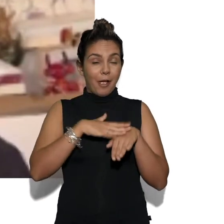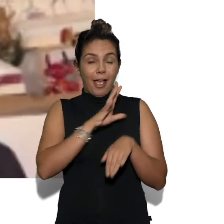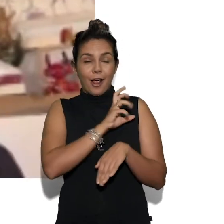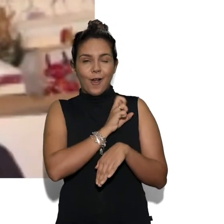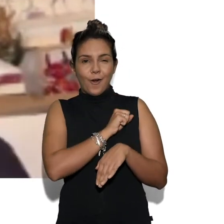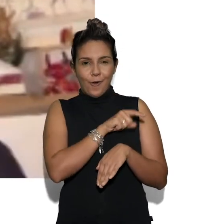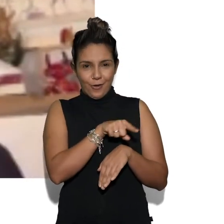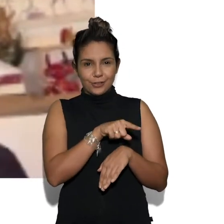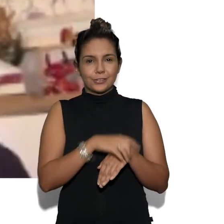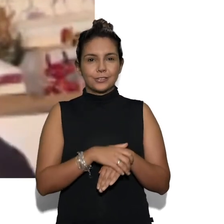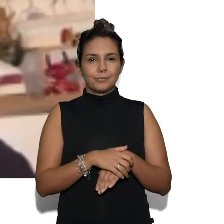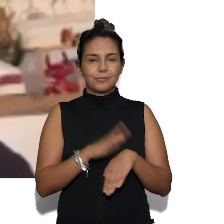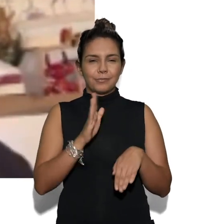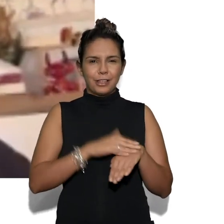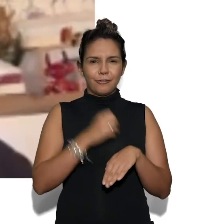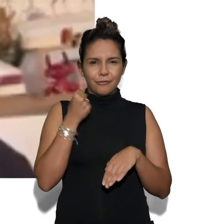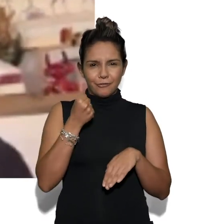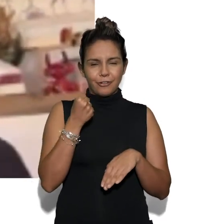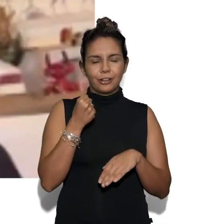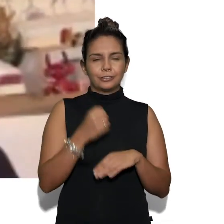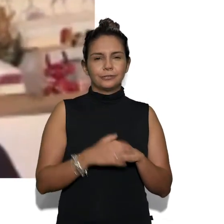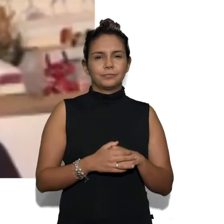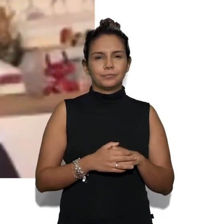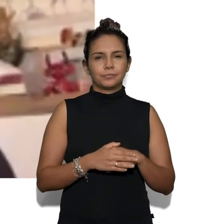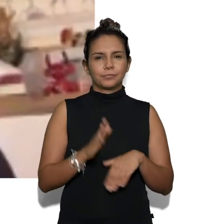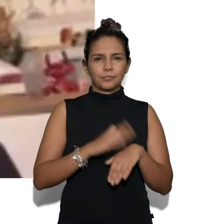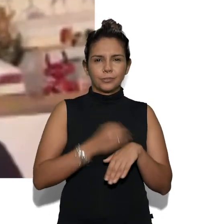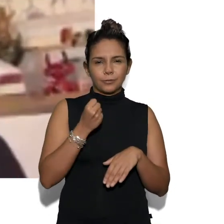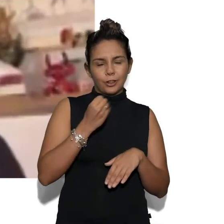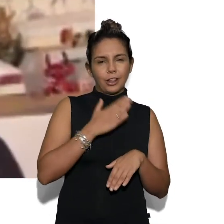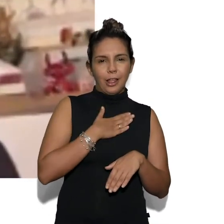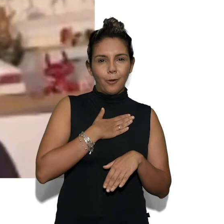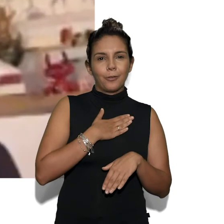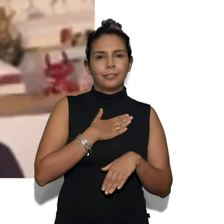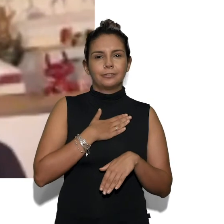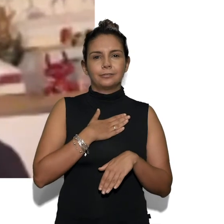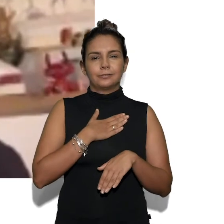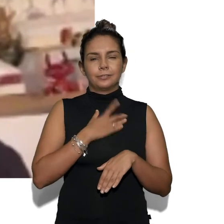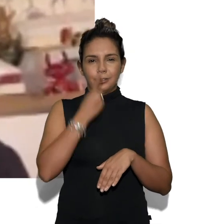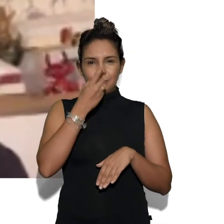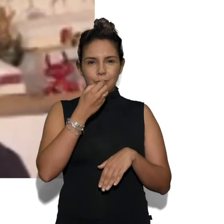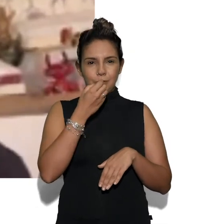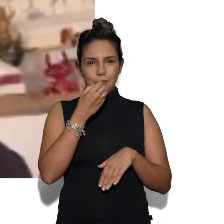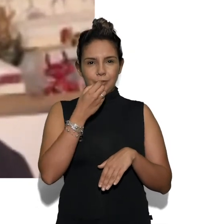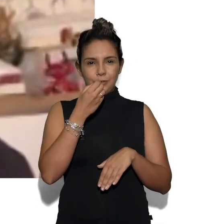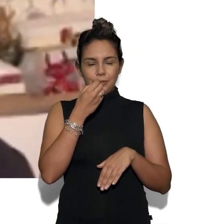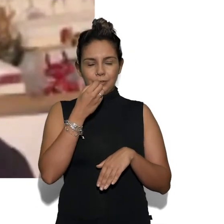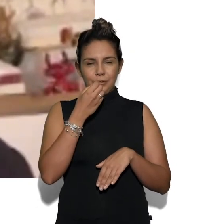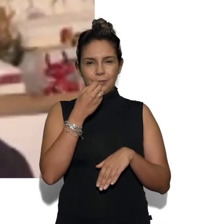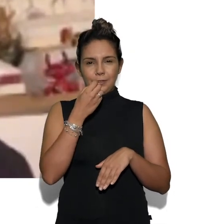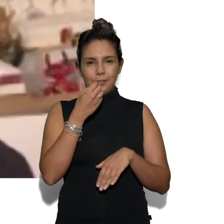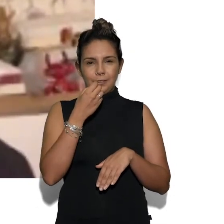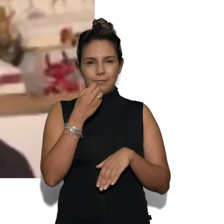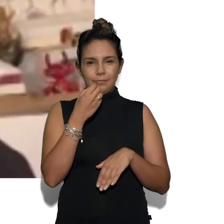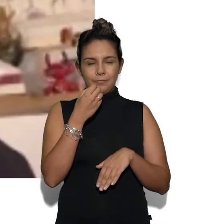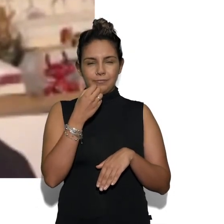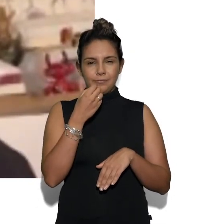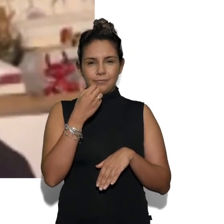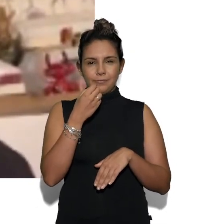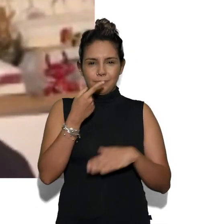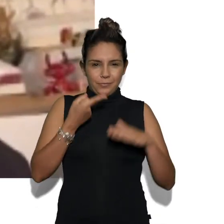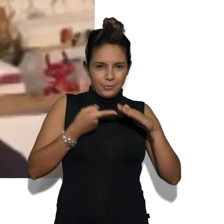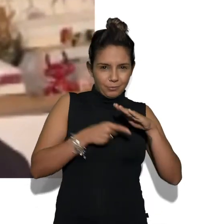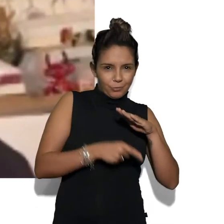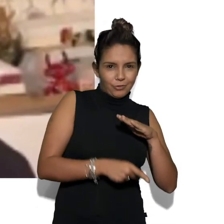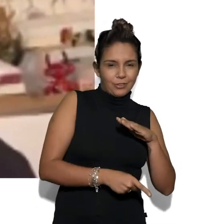sabe? É assim quase mais forte do que eu, mais forte do que a razão. É uma opção que não chega a ser